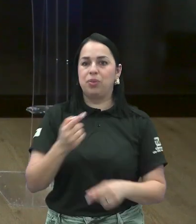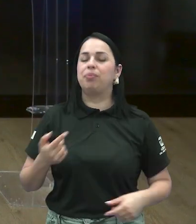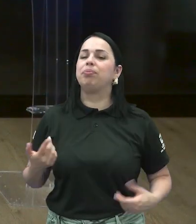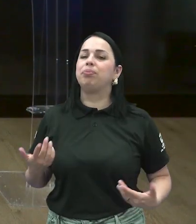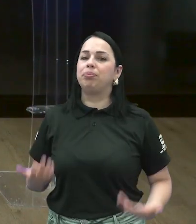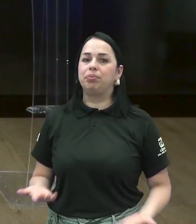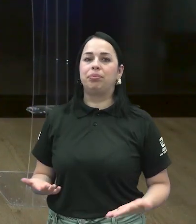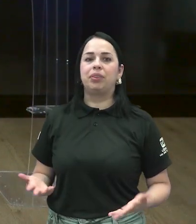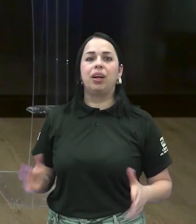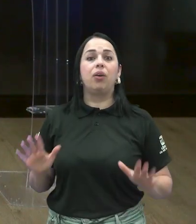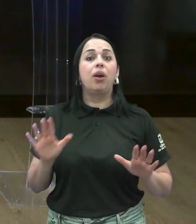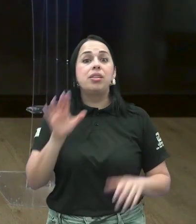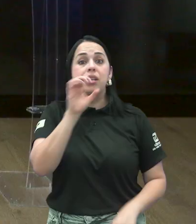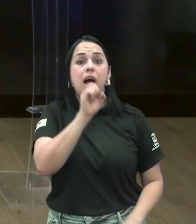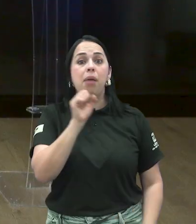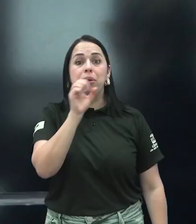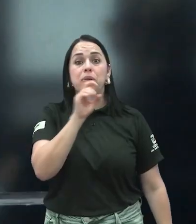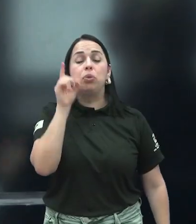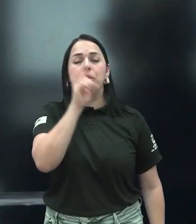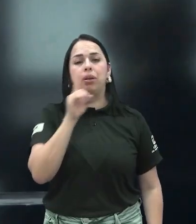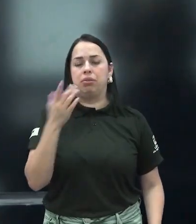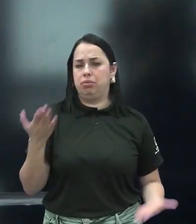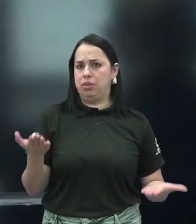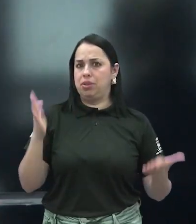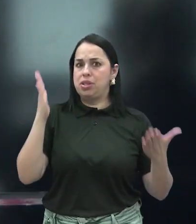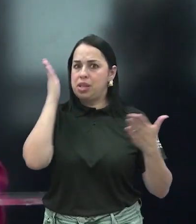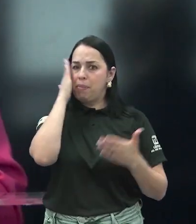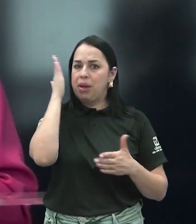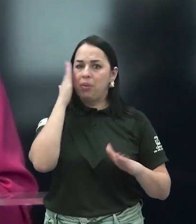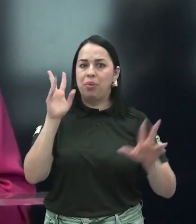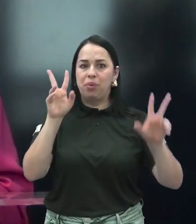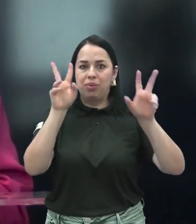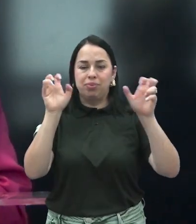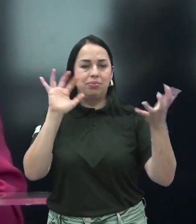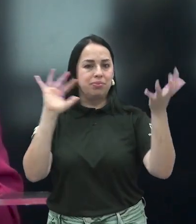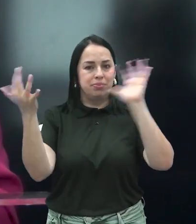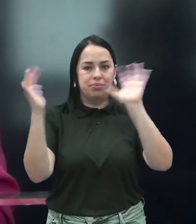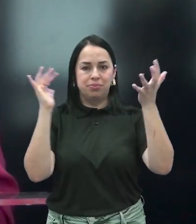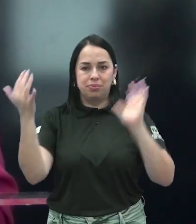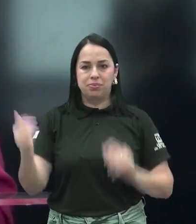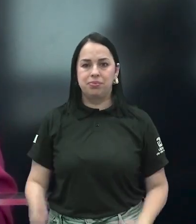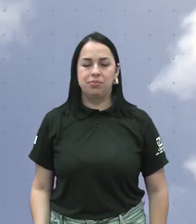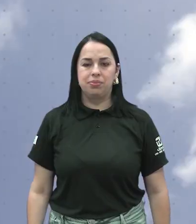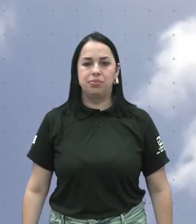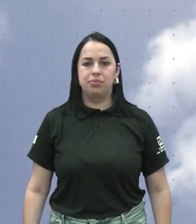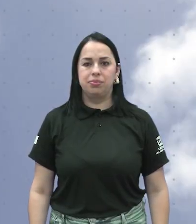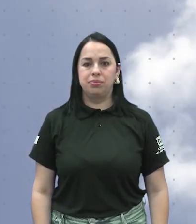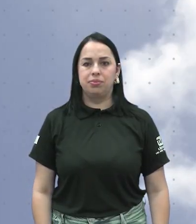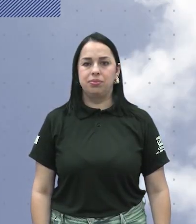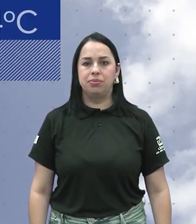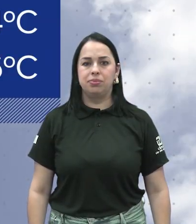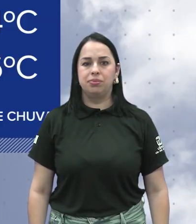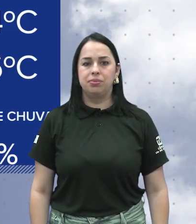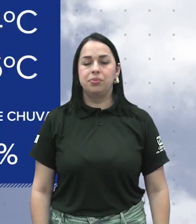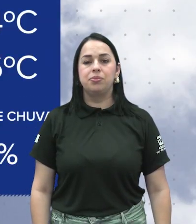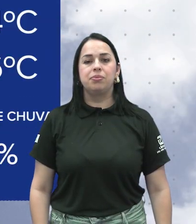pessoal. Então agora, já que a gente está falando do fim de semana, vamos saber como fica a previsão do tempo.